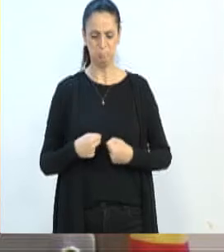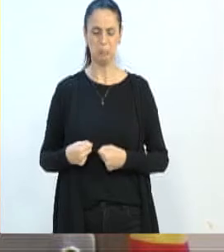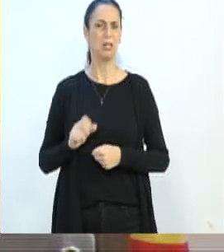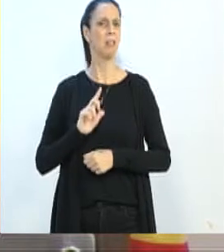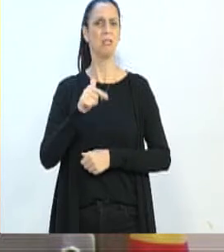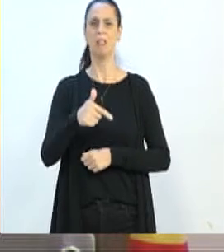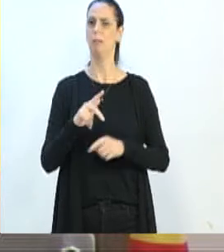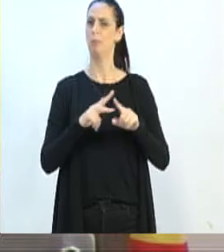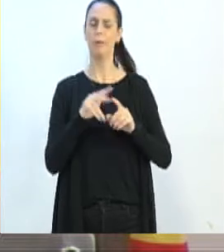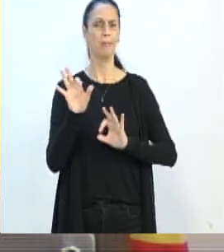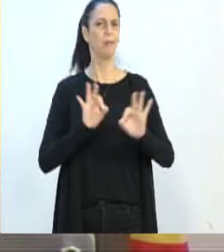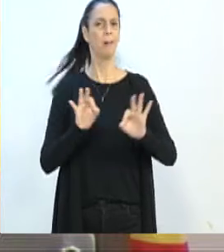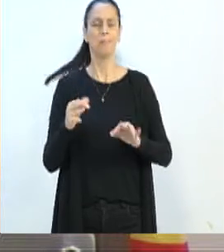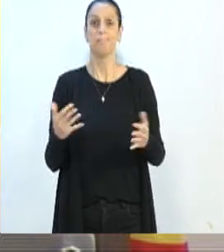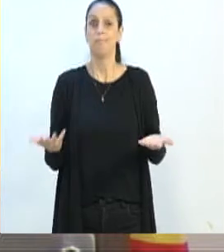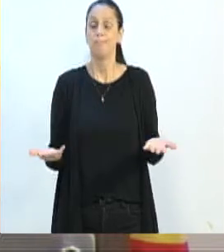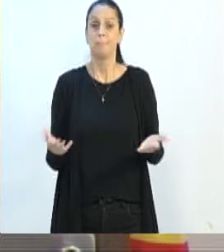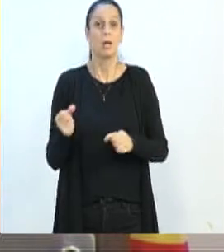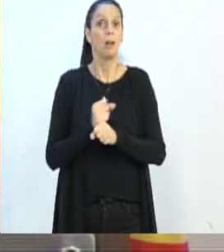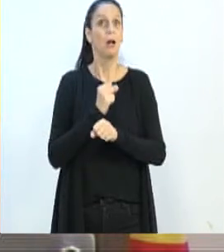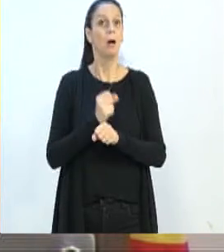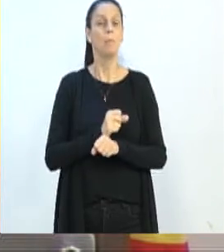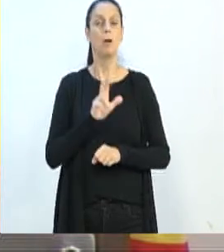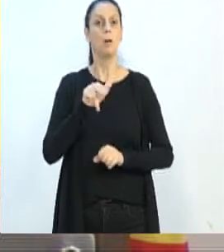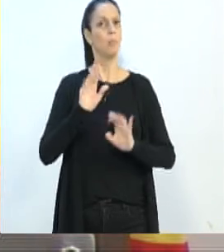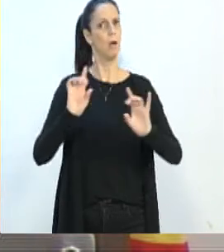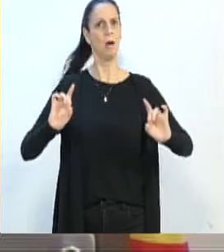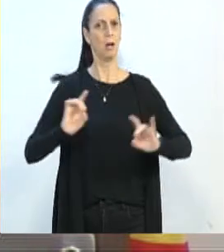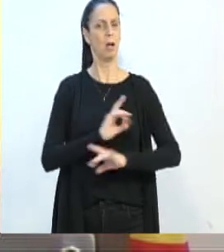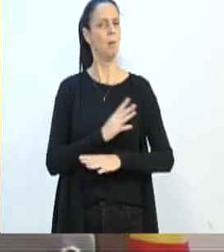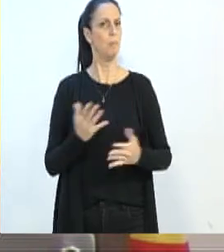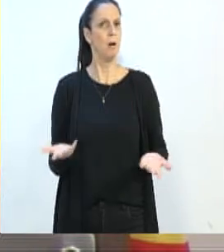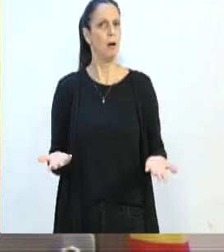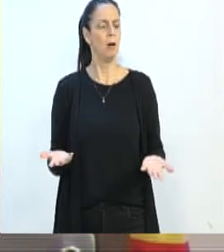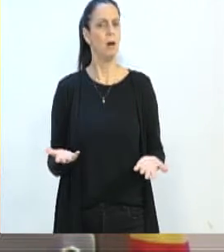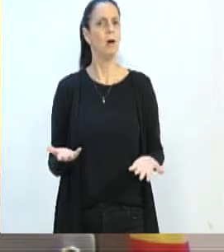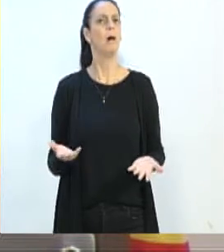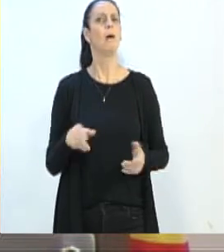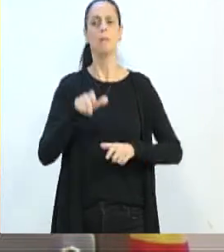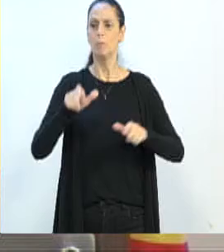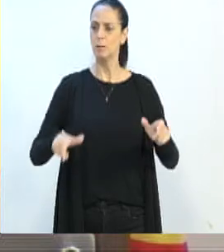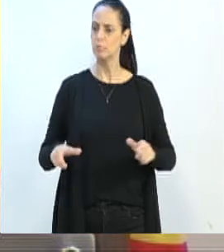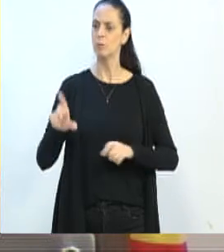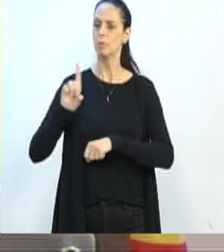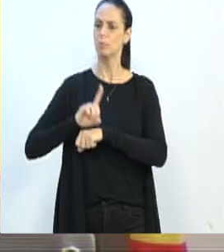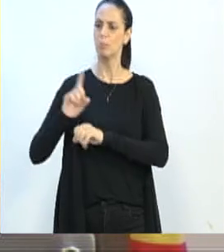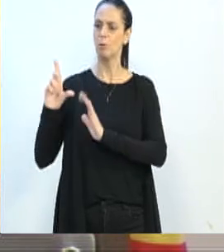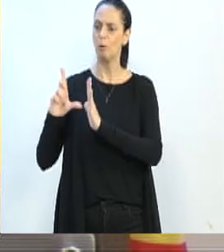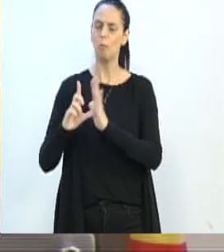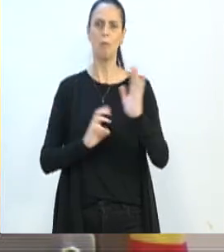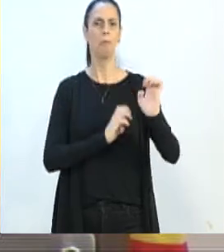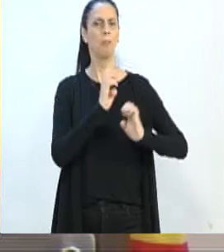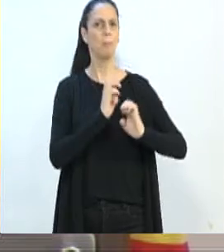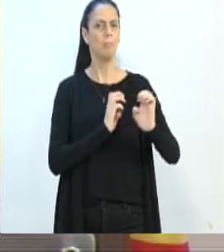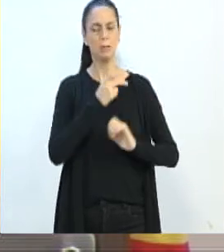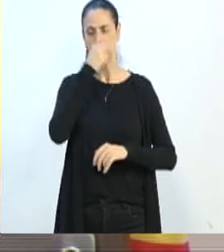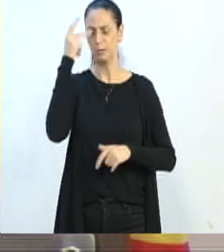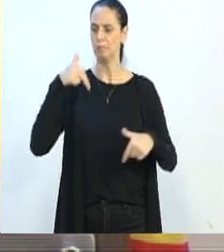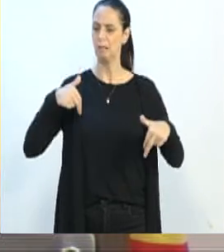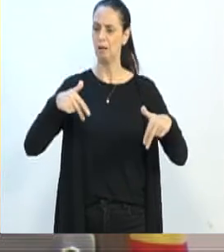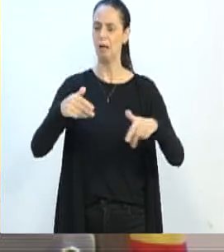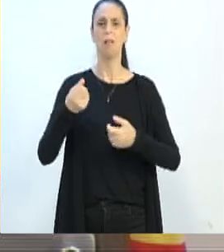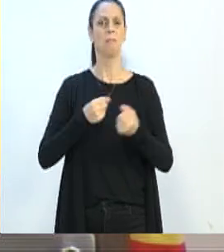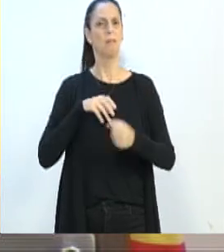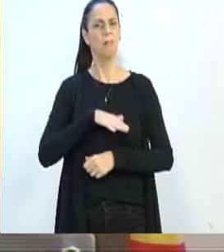é e que parece não acabam nunca realmente tem causado muita insatisfação aos Comerciantes as empresas aos moradores aqui por ali passam